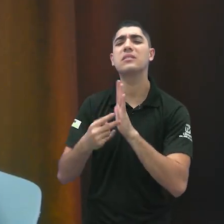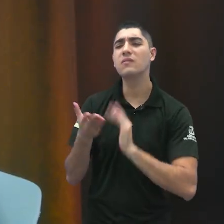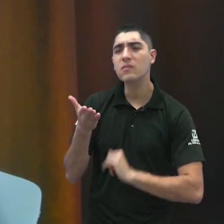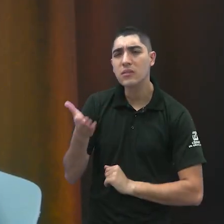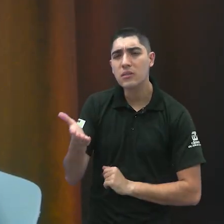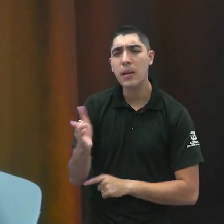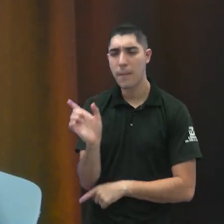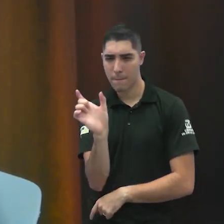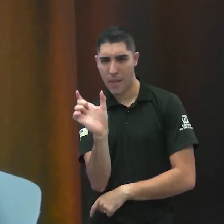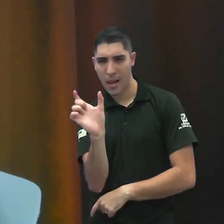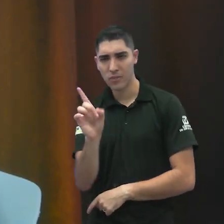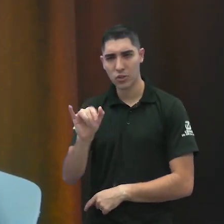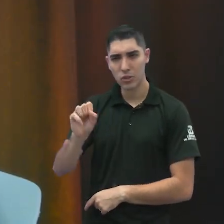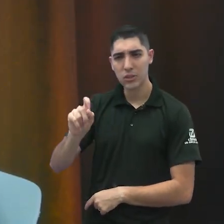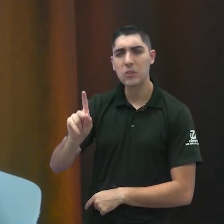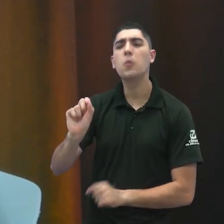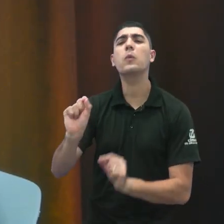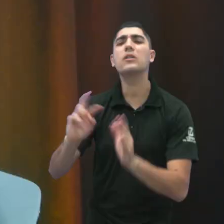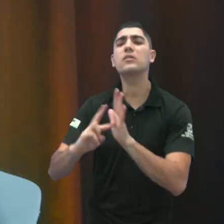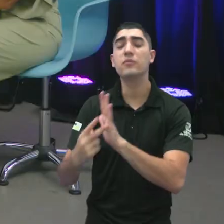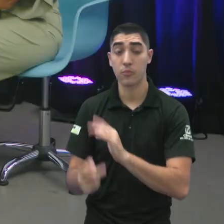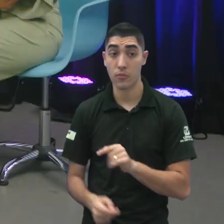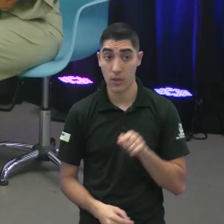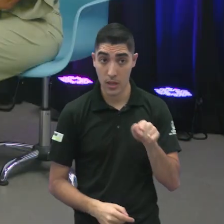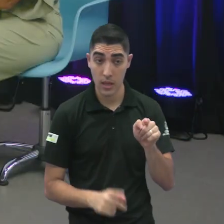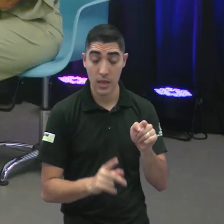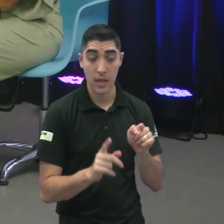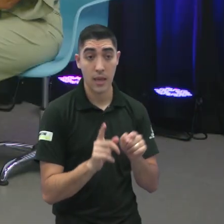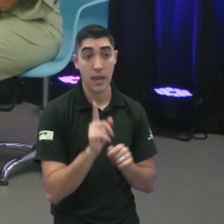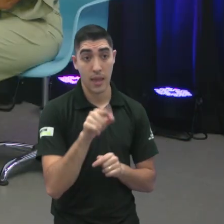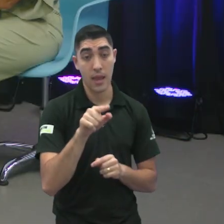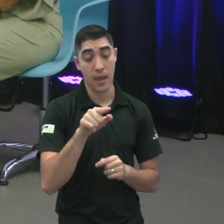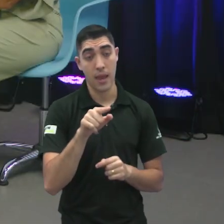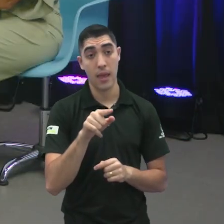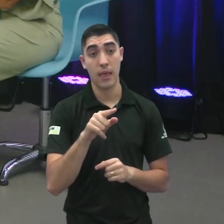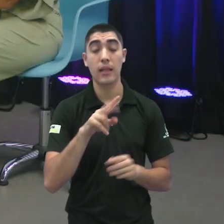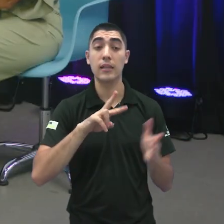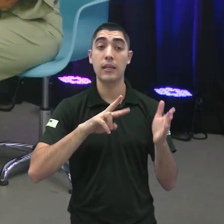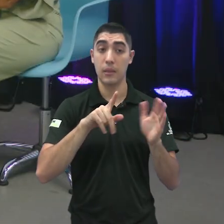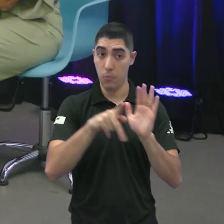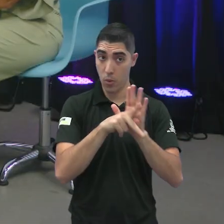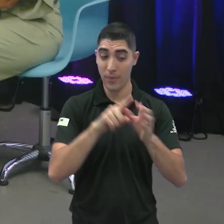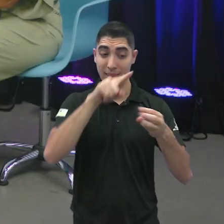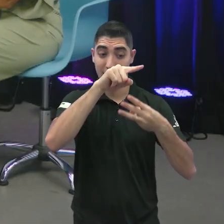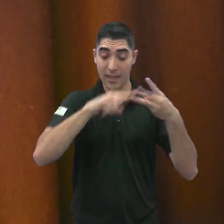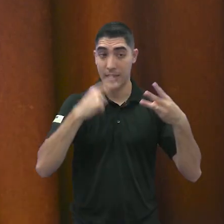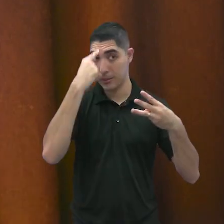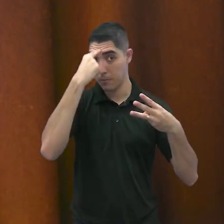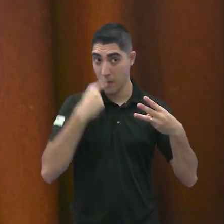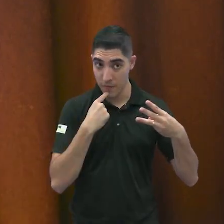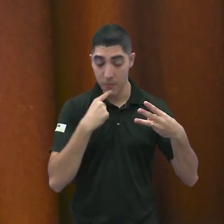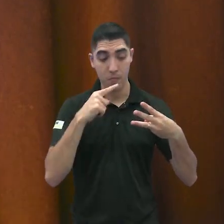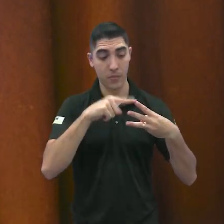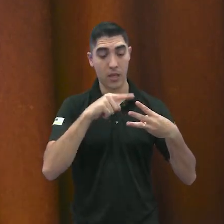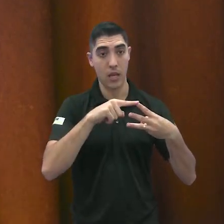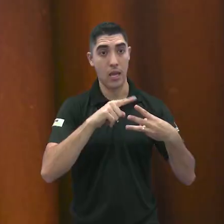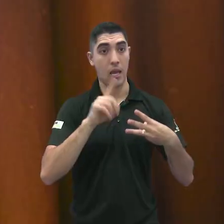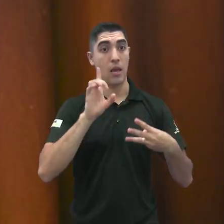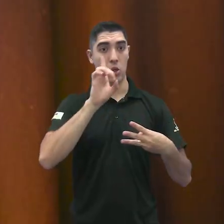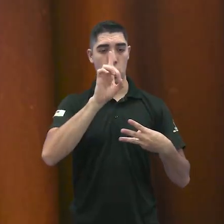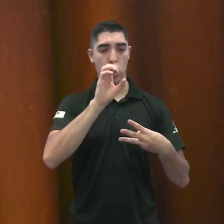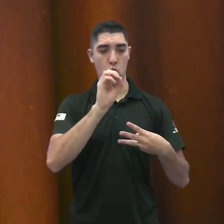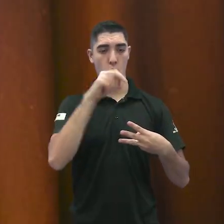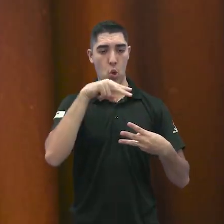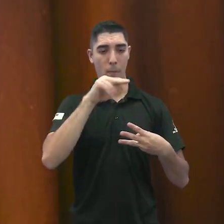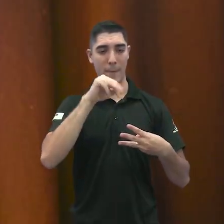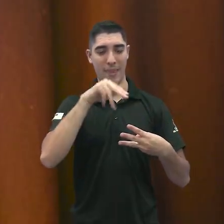que significa a sigla do DISC. DISC significa, são 3 perfis, né? A gente tem a dominância,